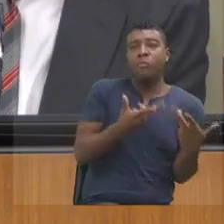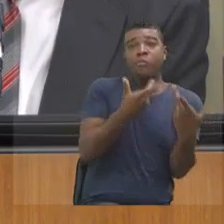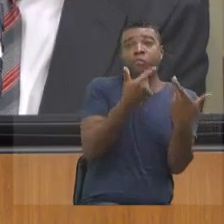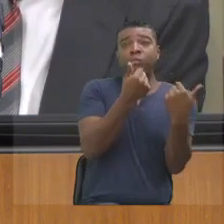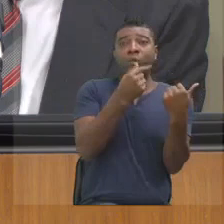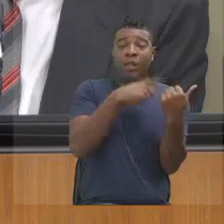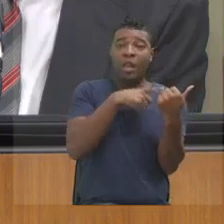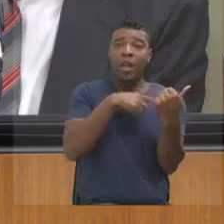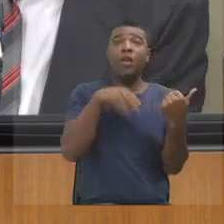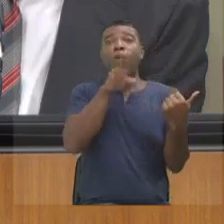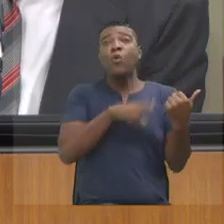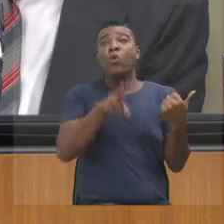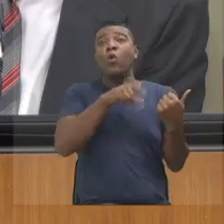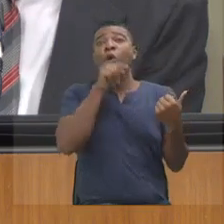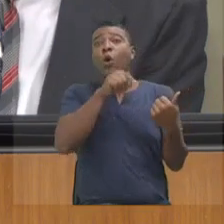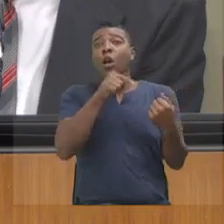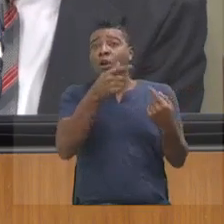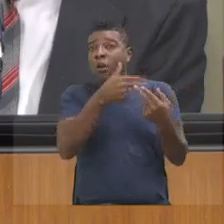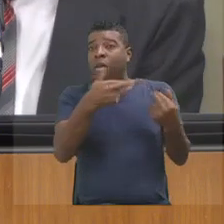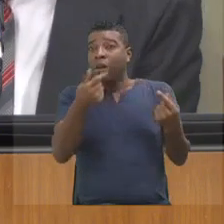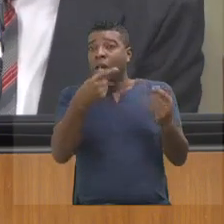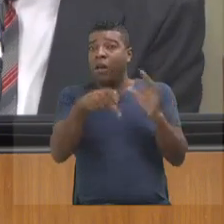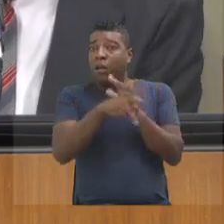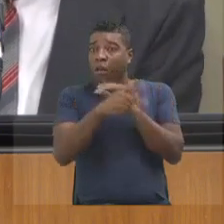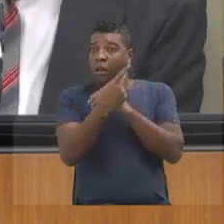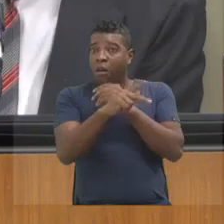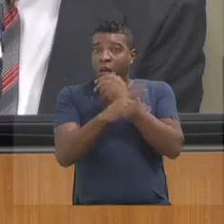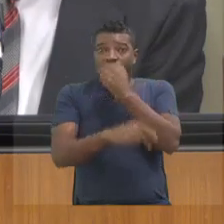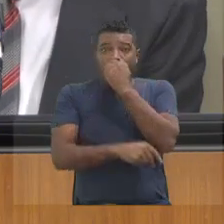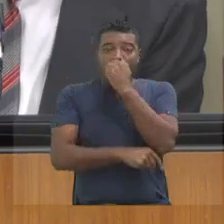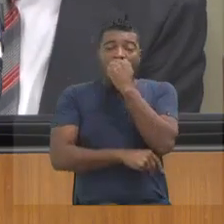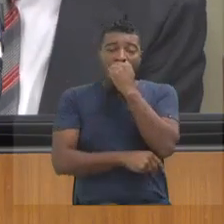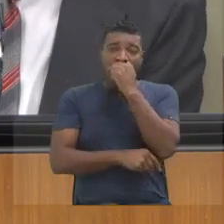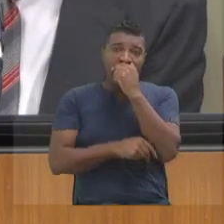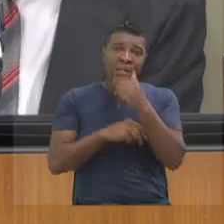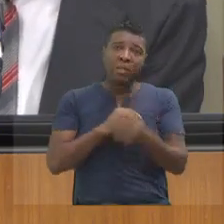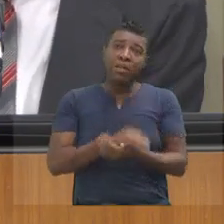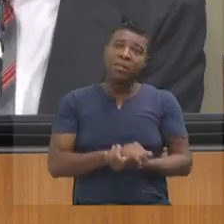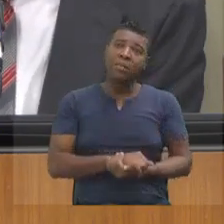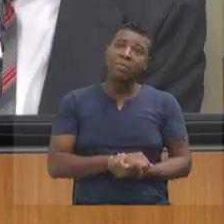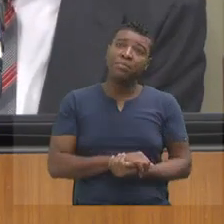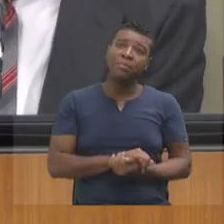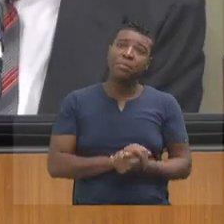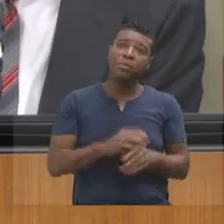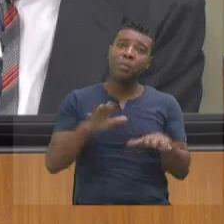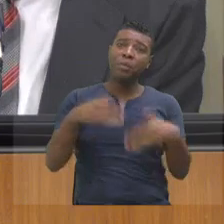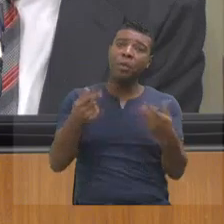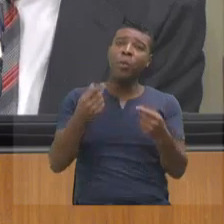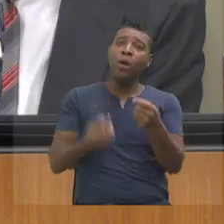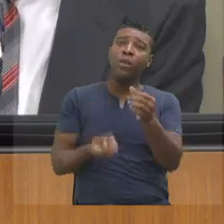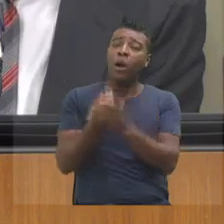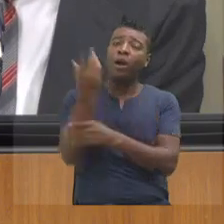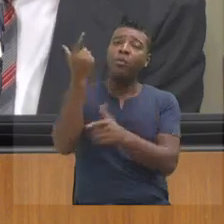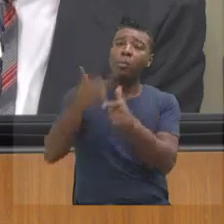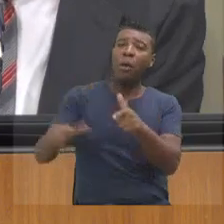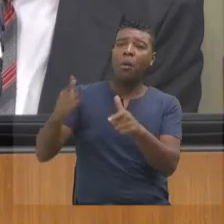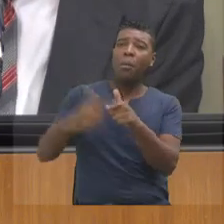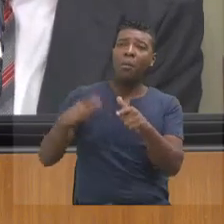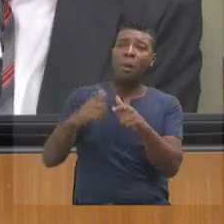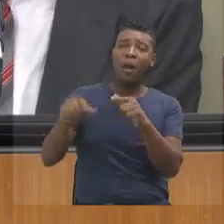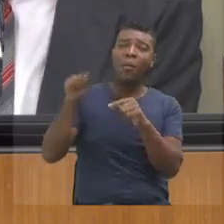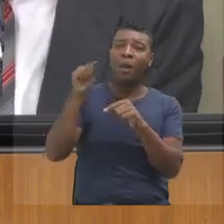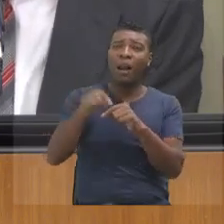os lacões de lá é quando Houve um problema com os cirurgiões urológicos que eles